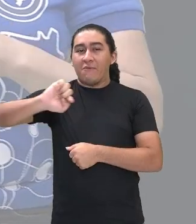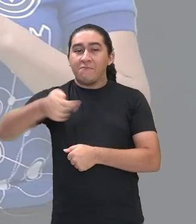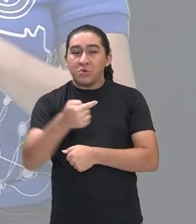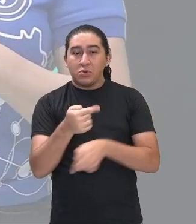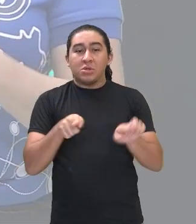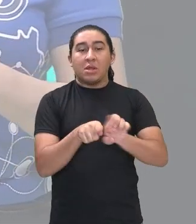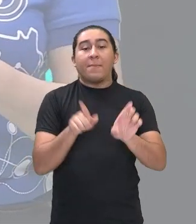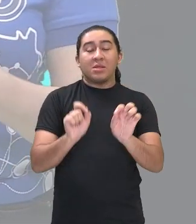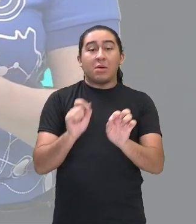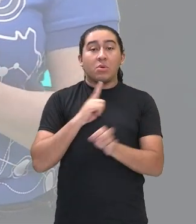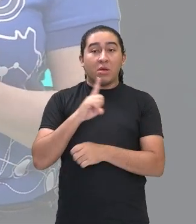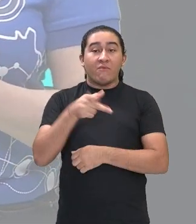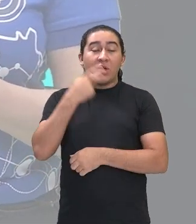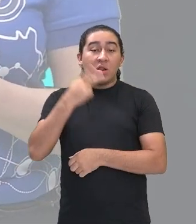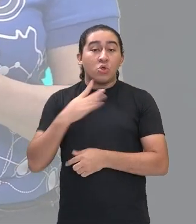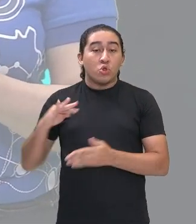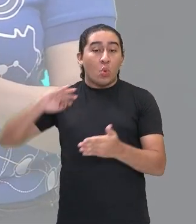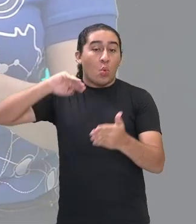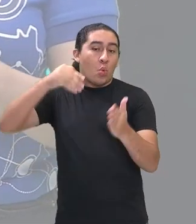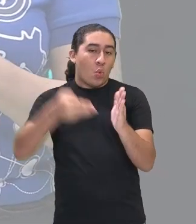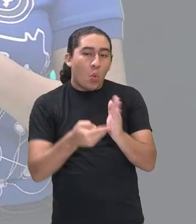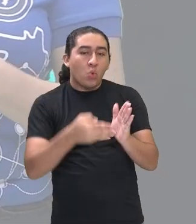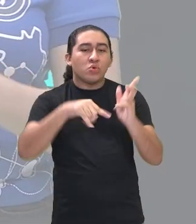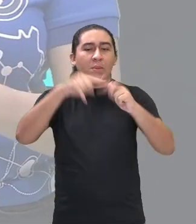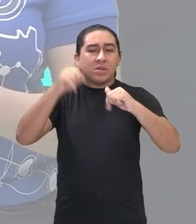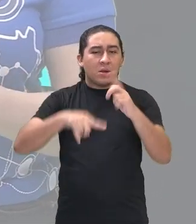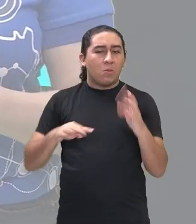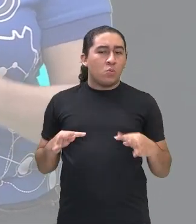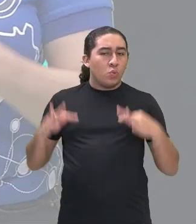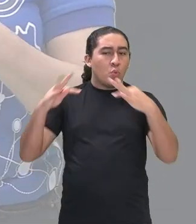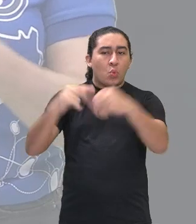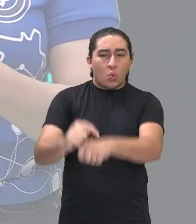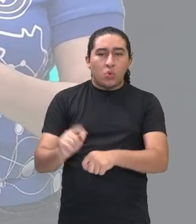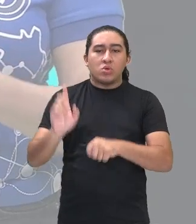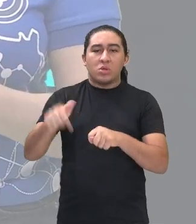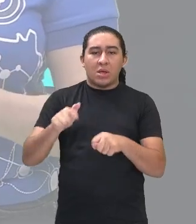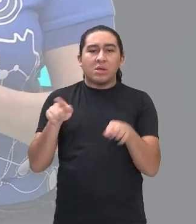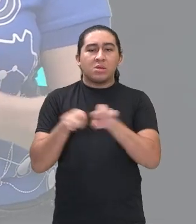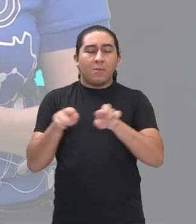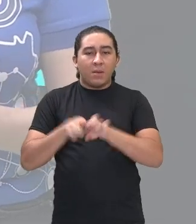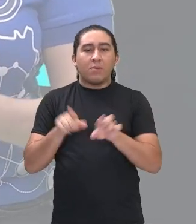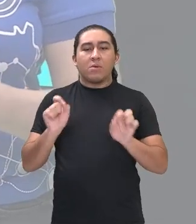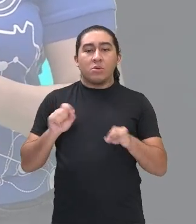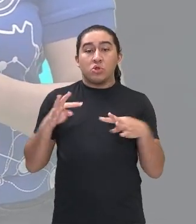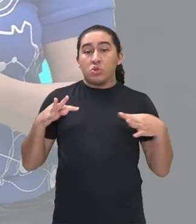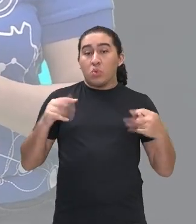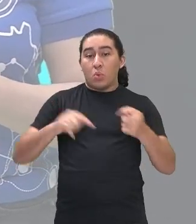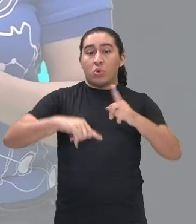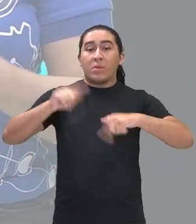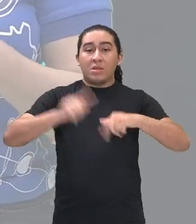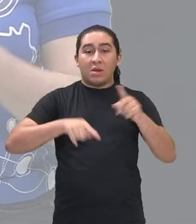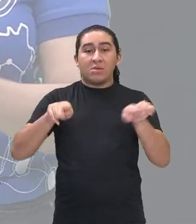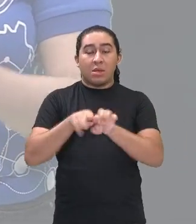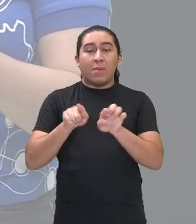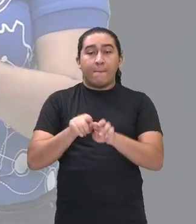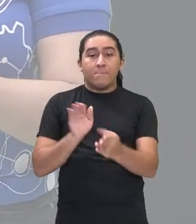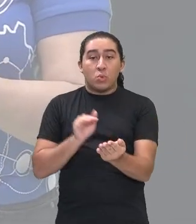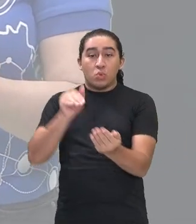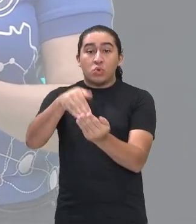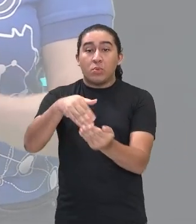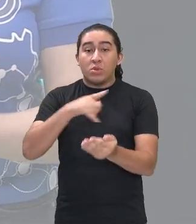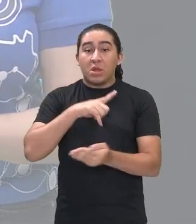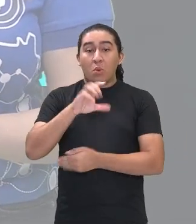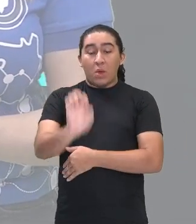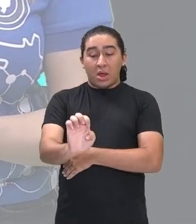Eu falo todos os produtos, todos os seres, todas as coisas. E, por último, eu coloco o